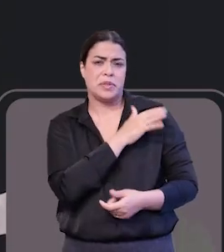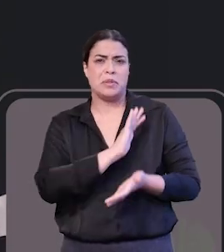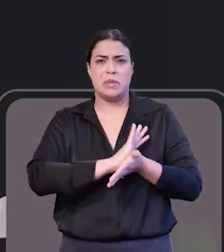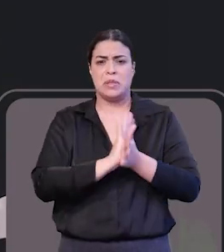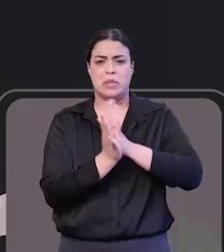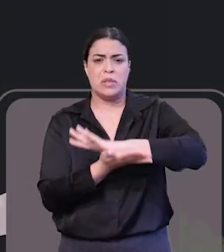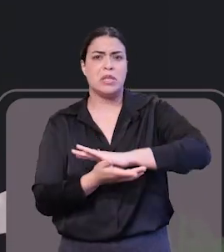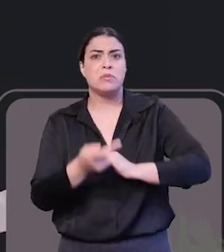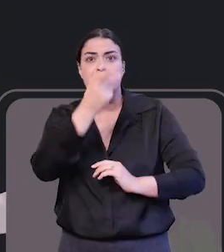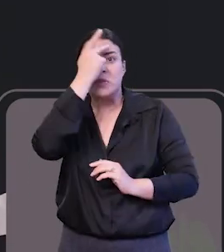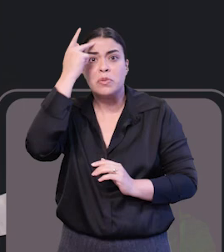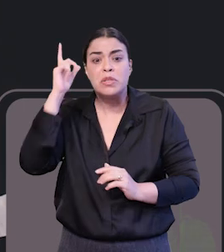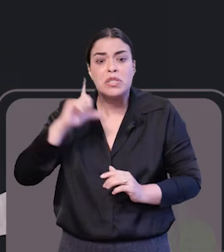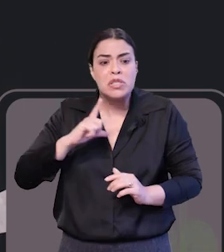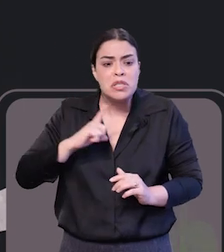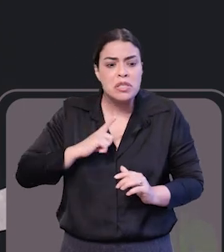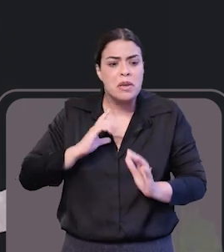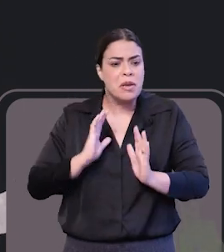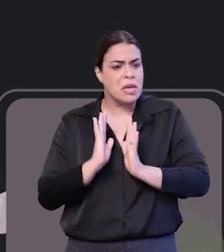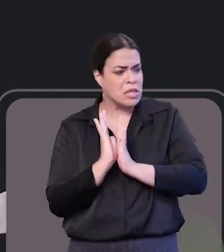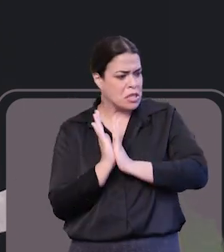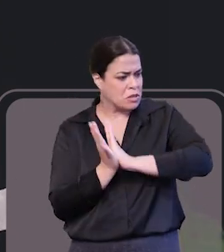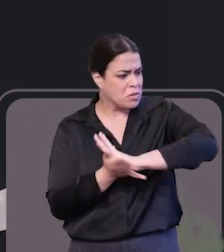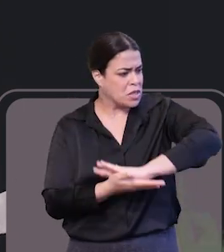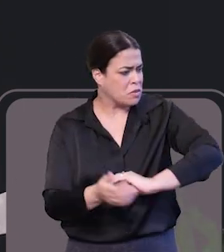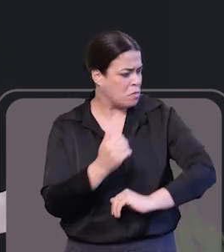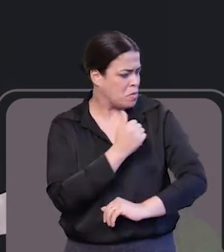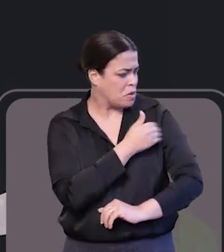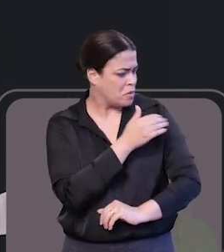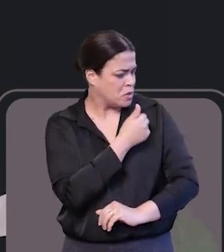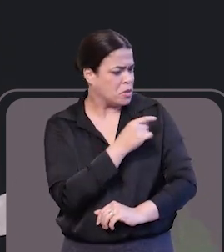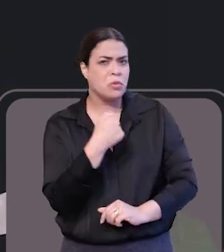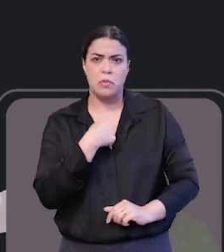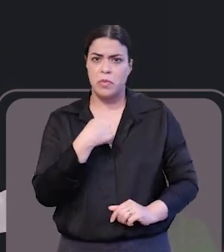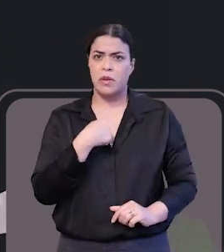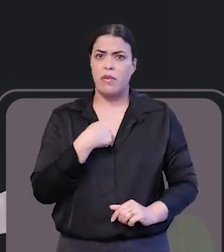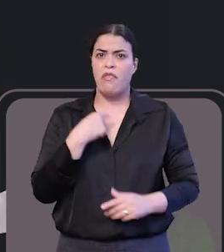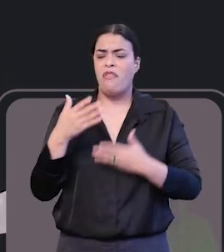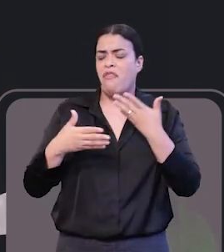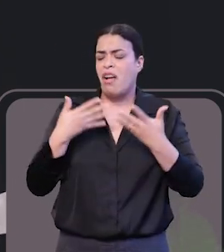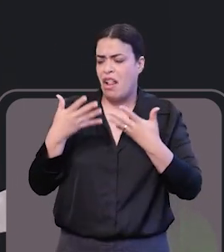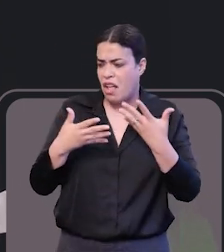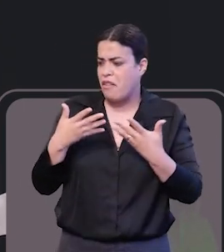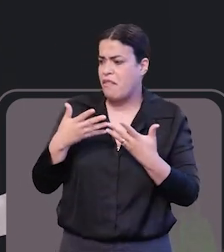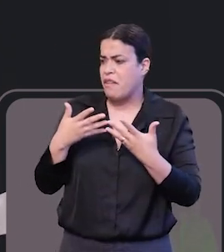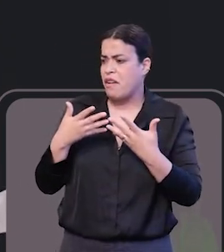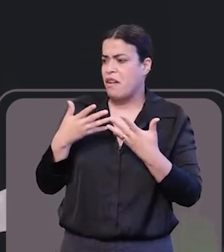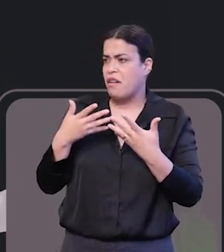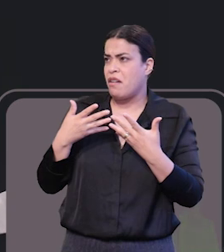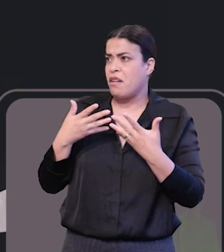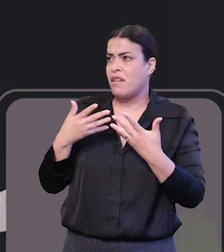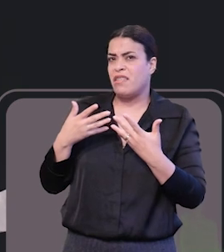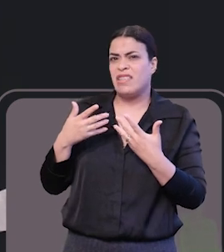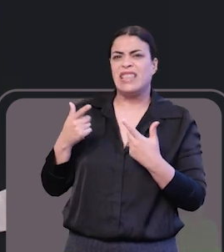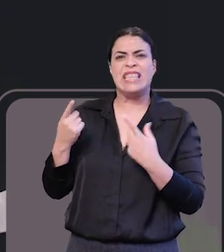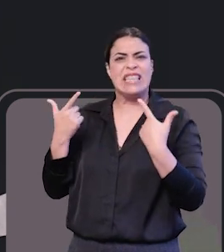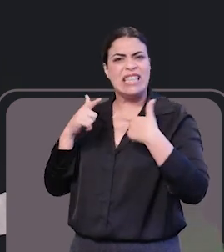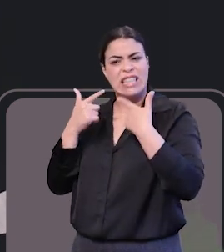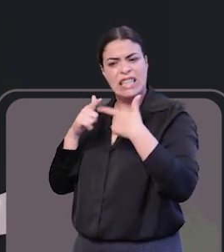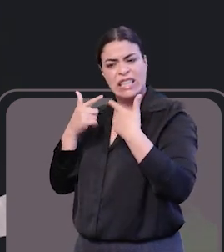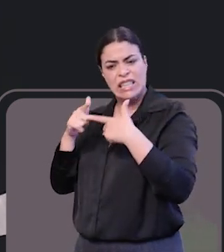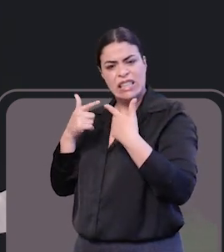eles tinham muito preconceito se falava com a gente assim rindo